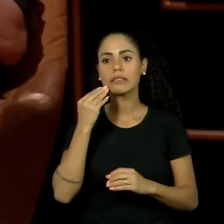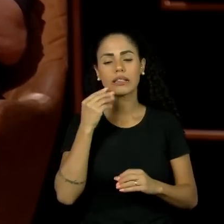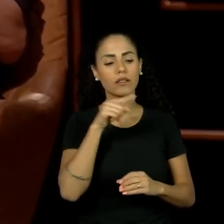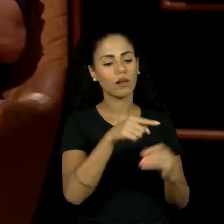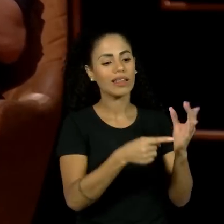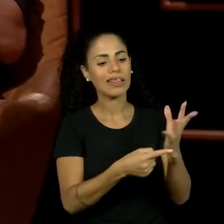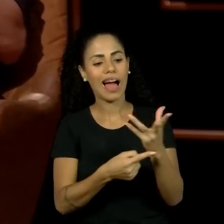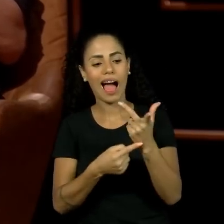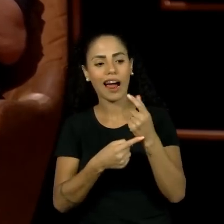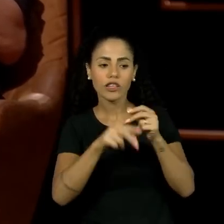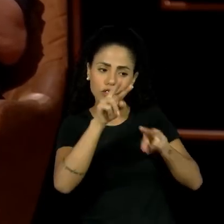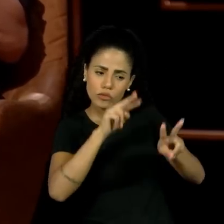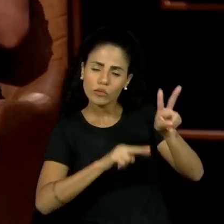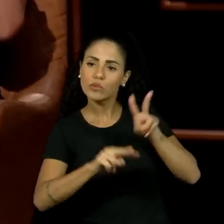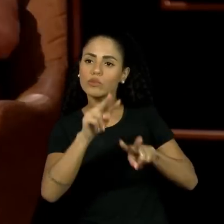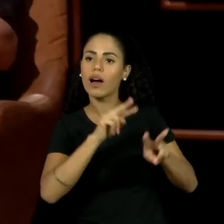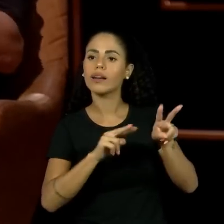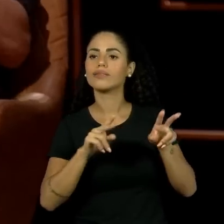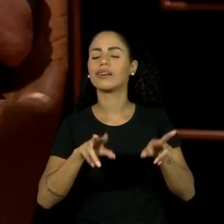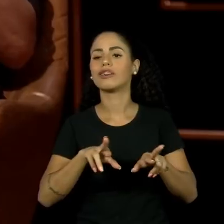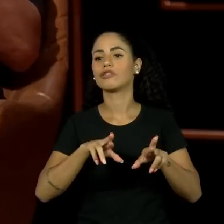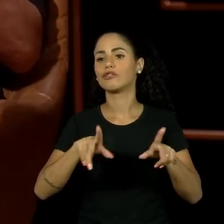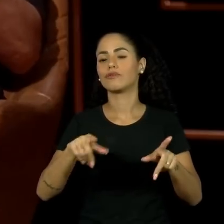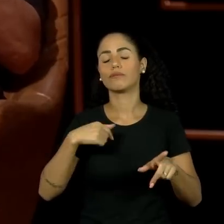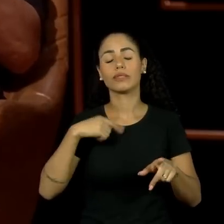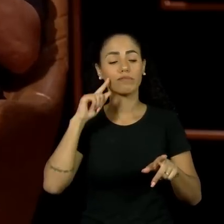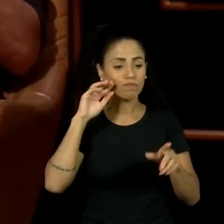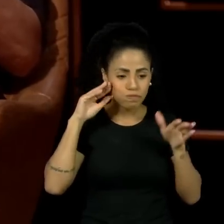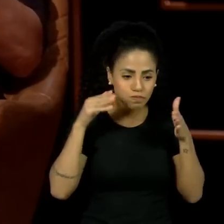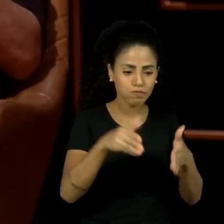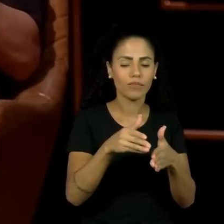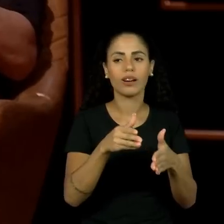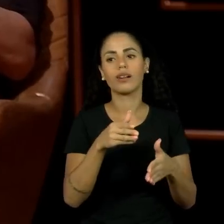visuais, você tem que se dedicar.